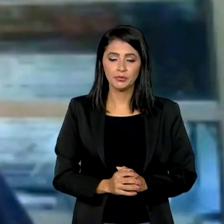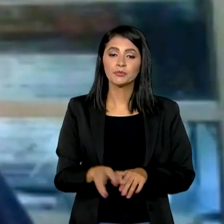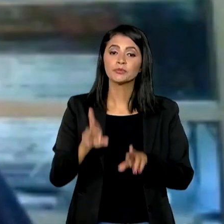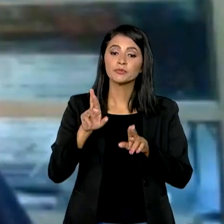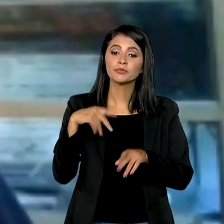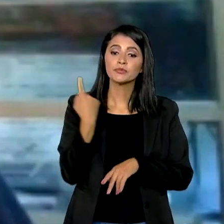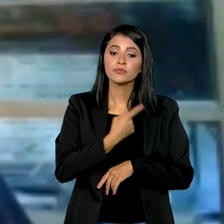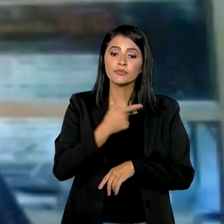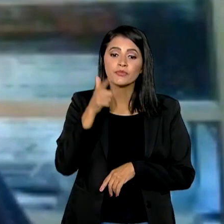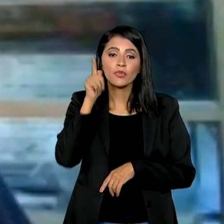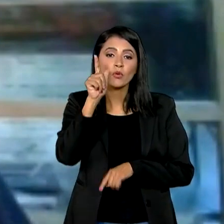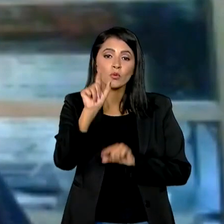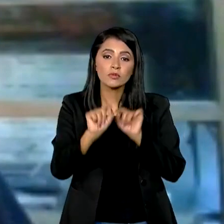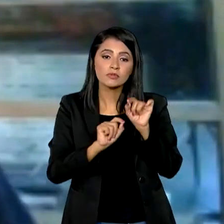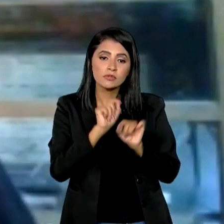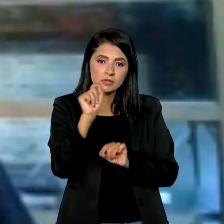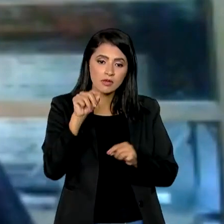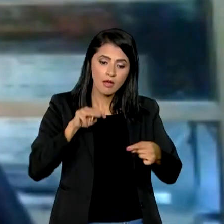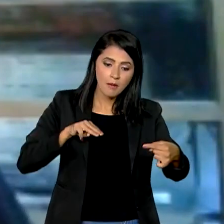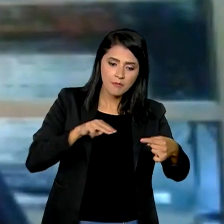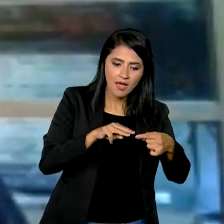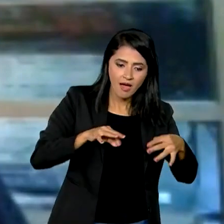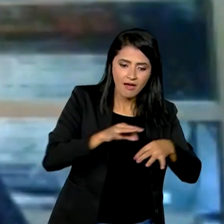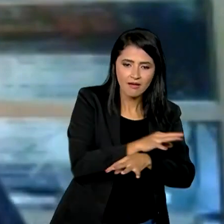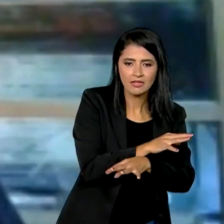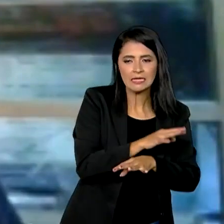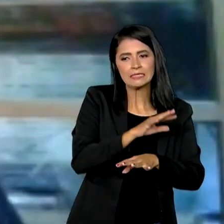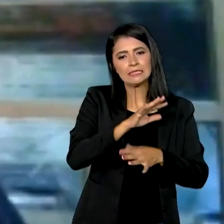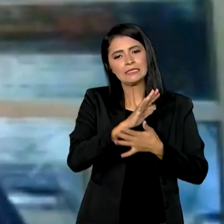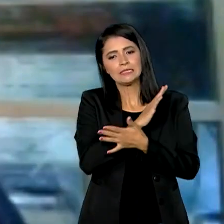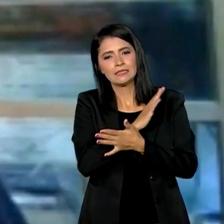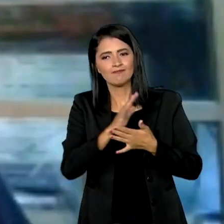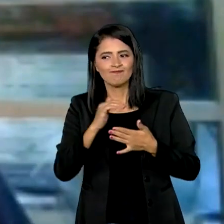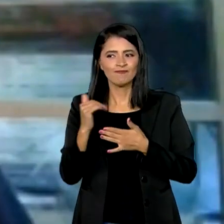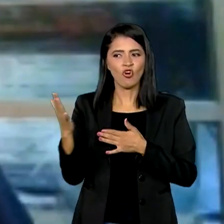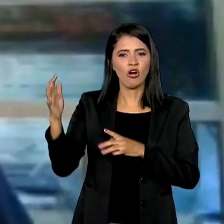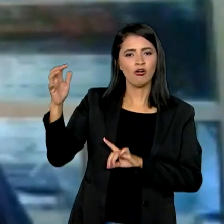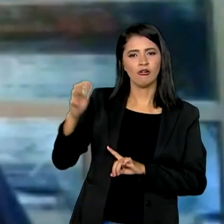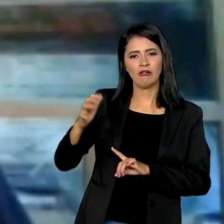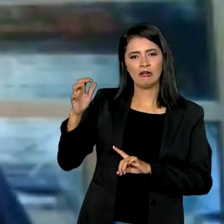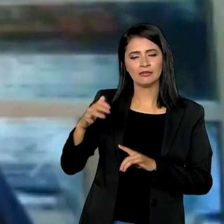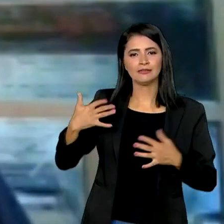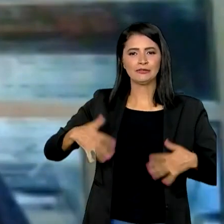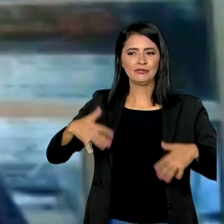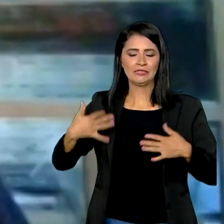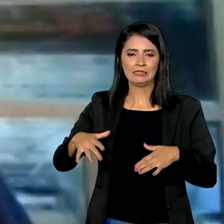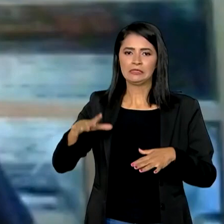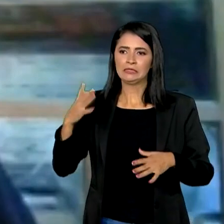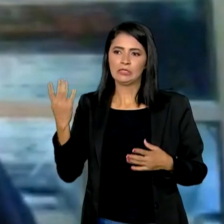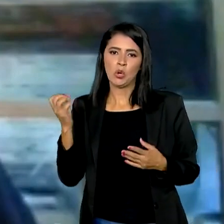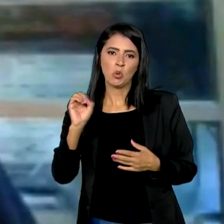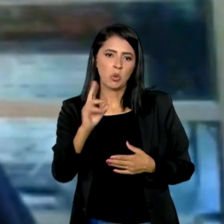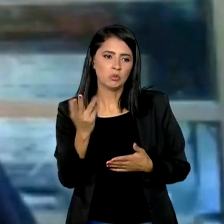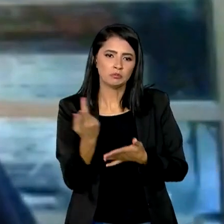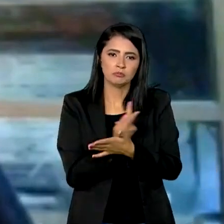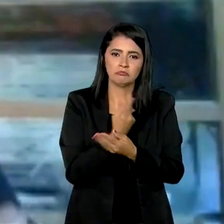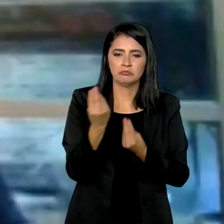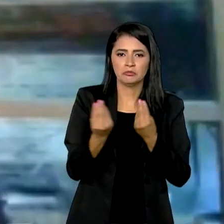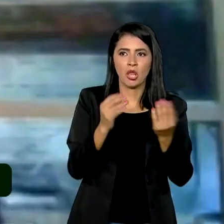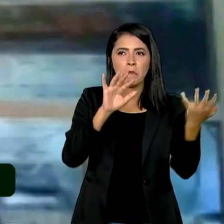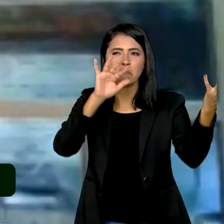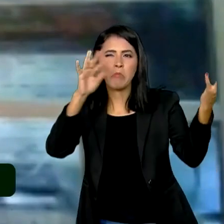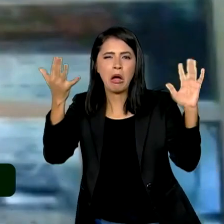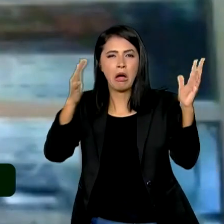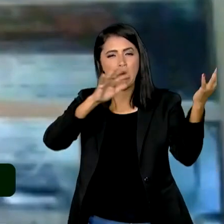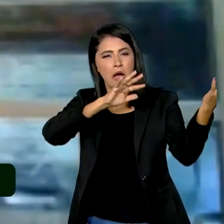consiga cumprir a meta, né? Salvo algum choque externo muito grande ou alguma questão